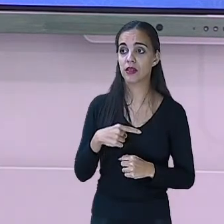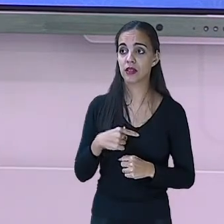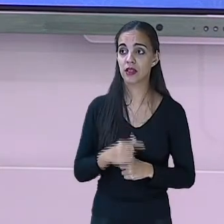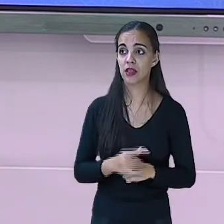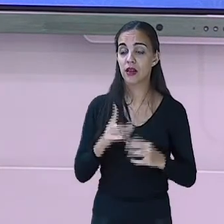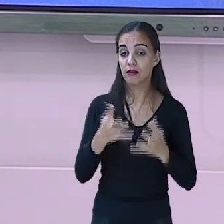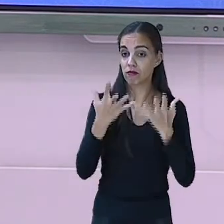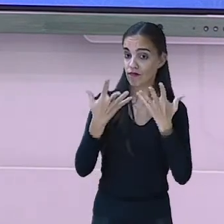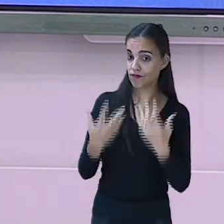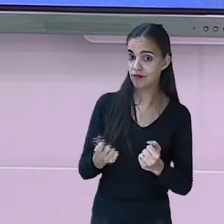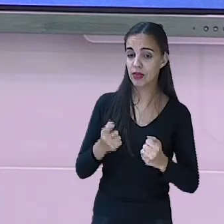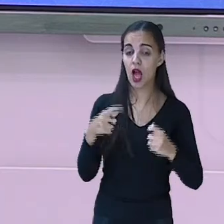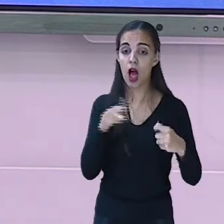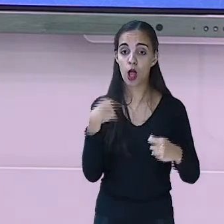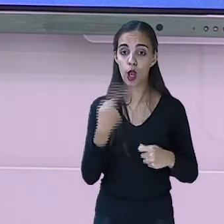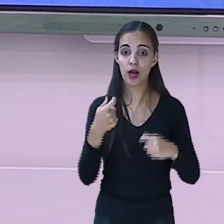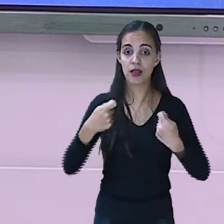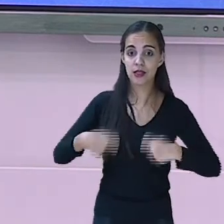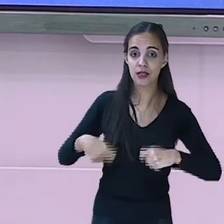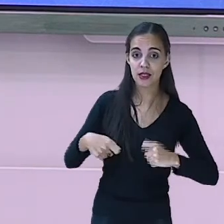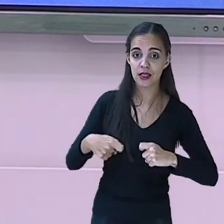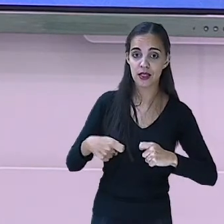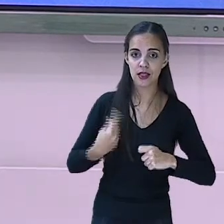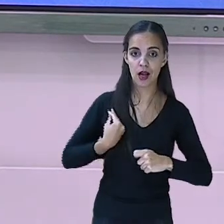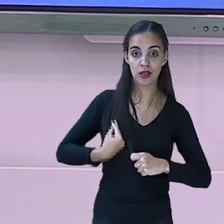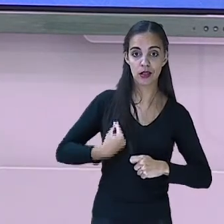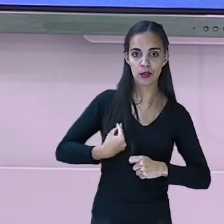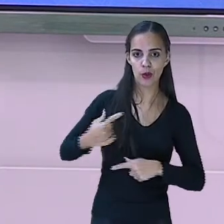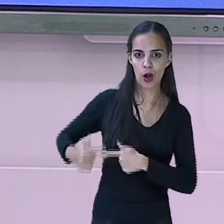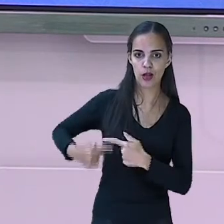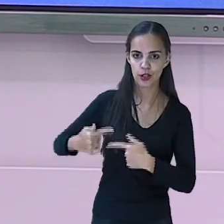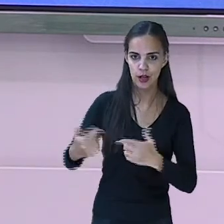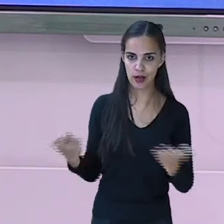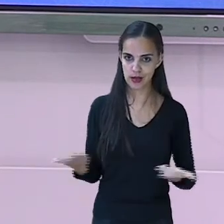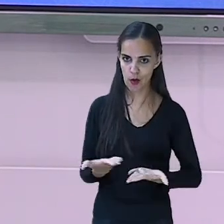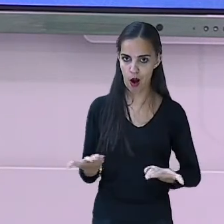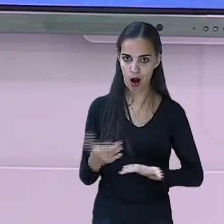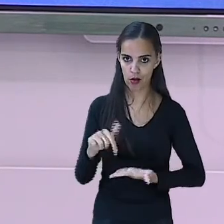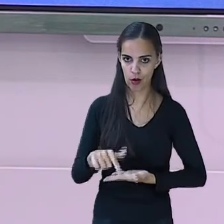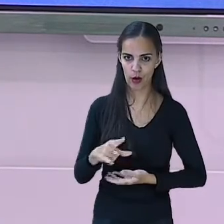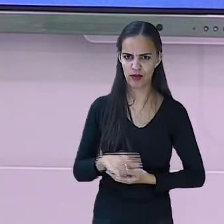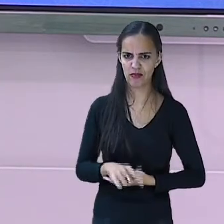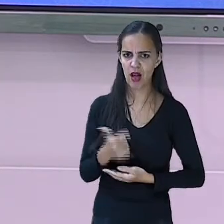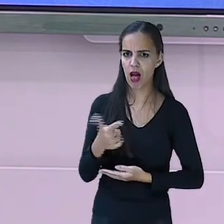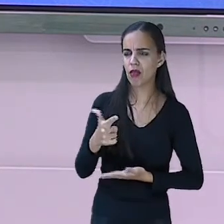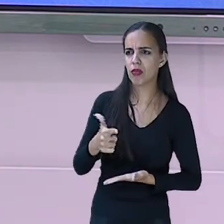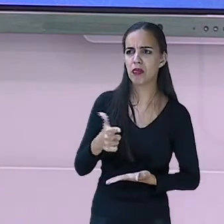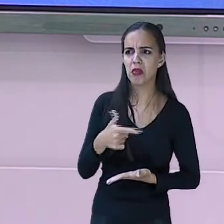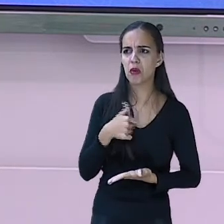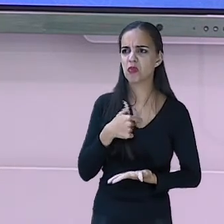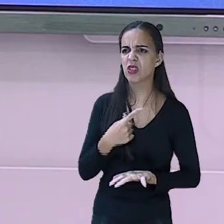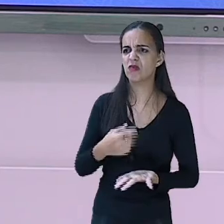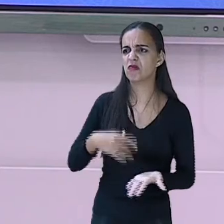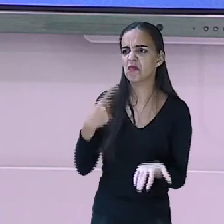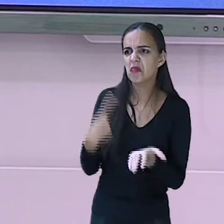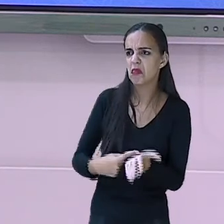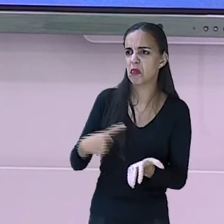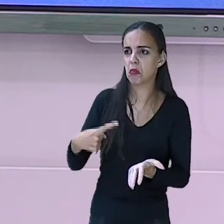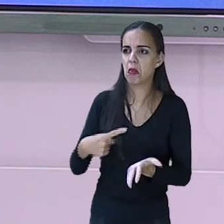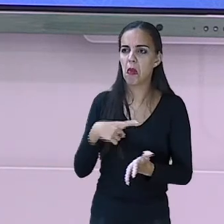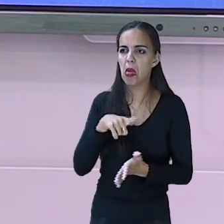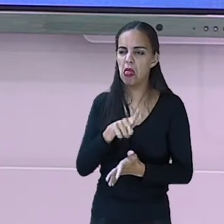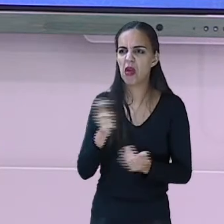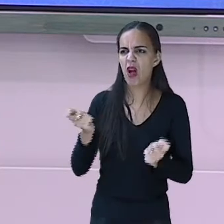às necessidades da atual geração sem comprometer a capacidade das